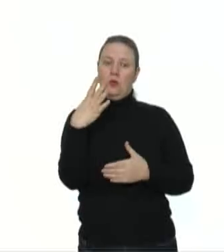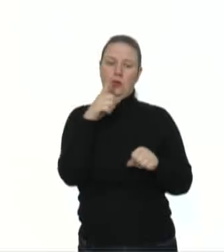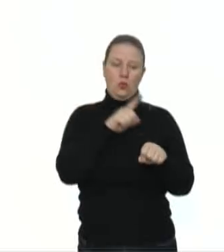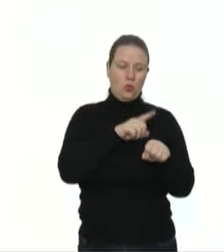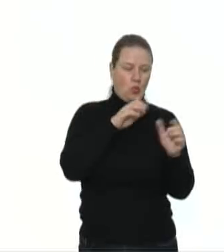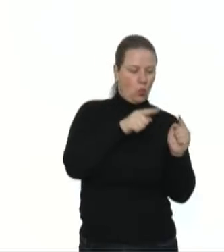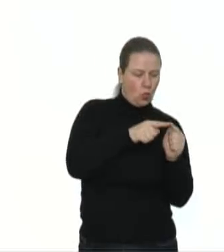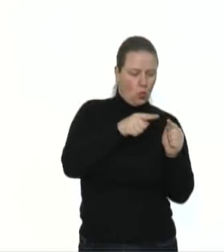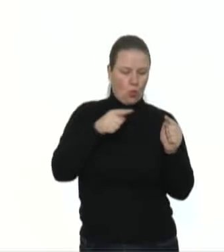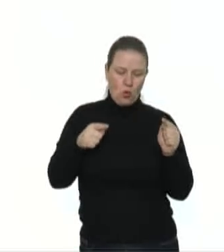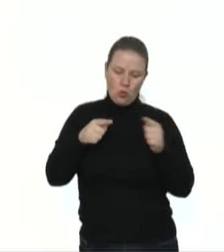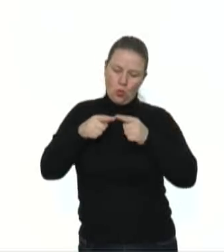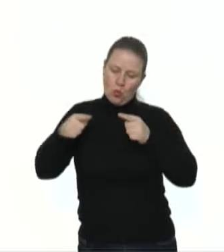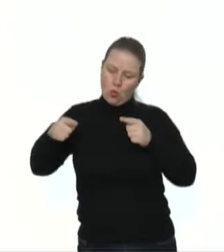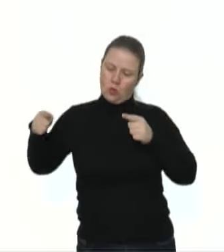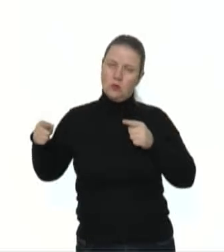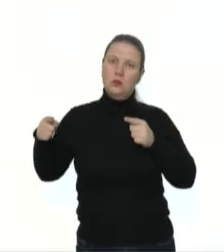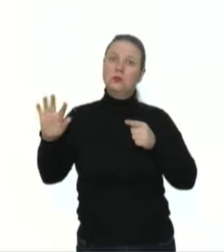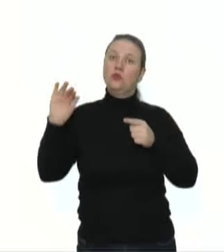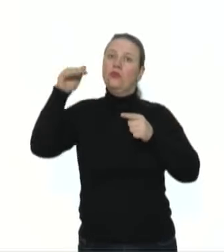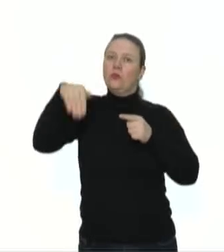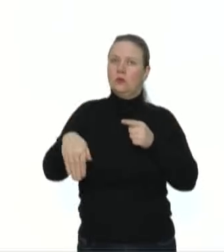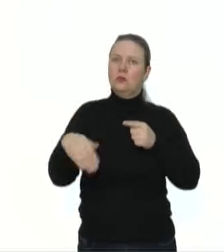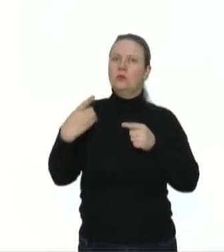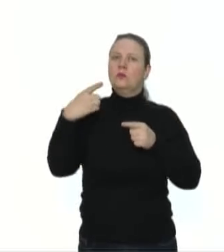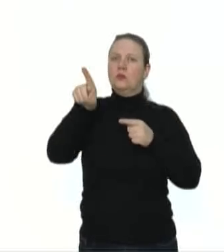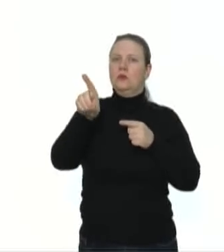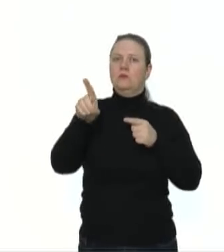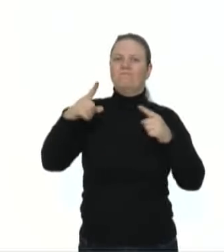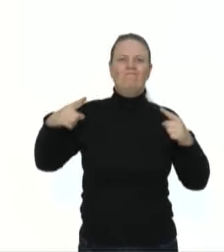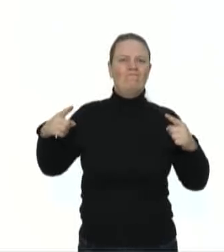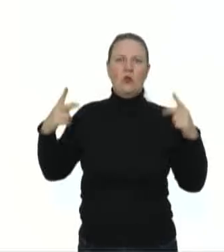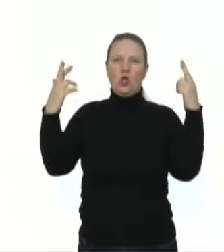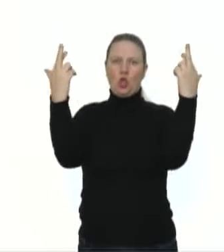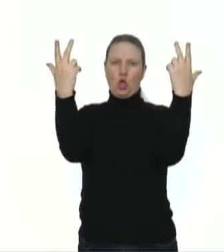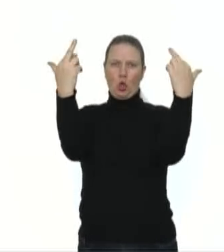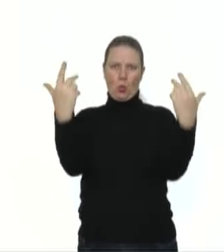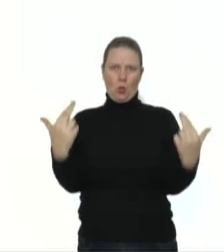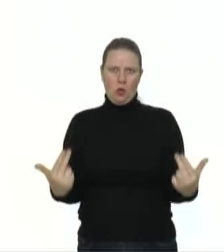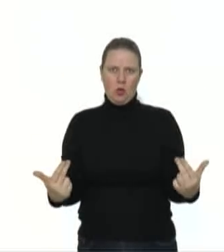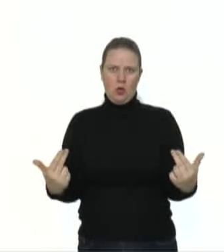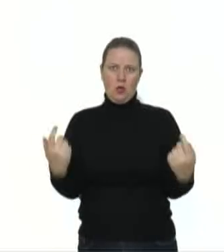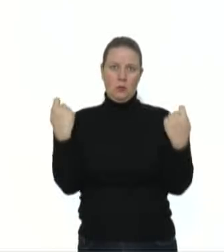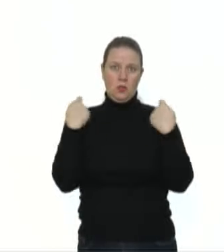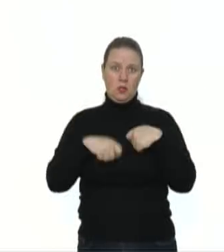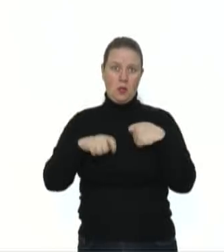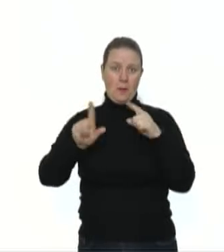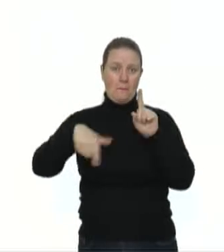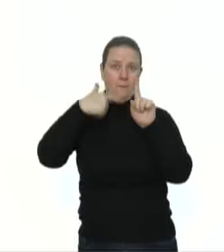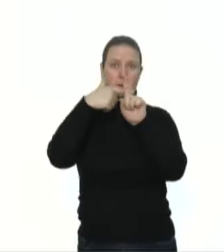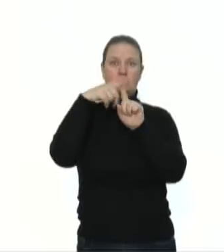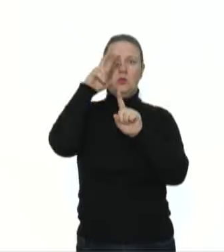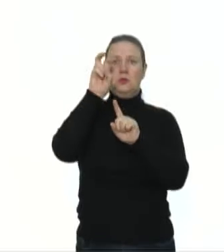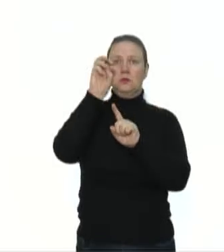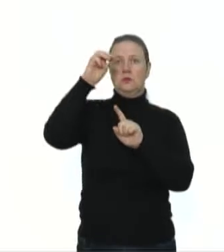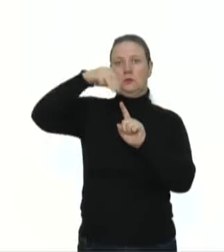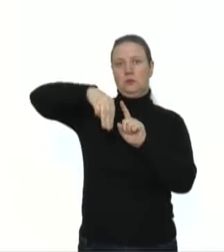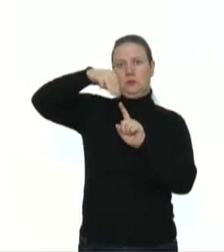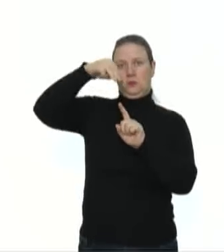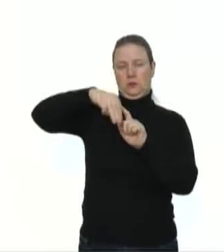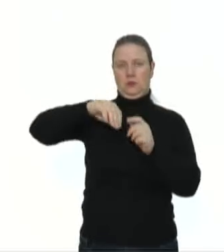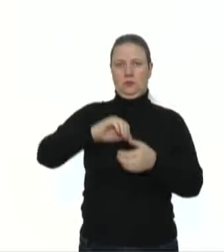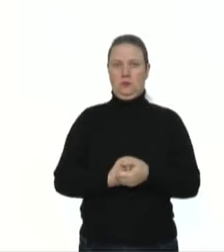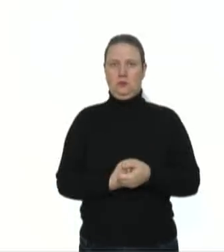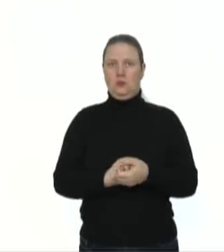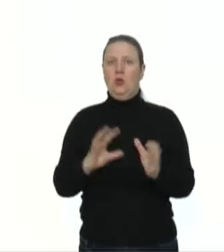cada. Se no final do último período o jogo estiver empatado, haverá uma prorrogação de 5 minutos, e quantas